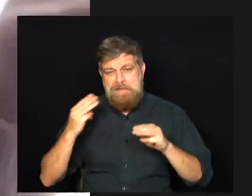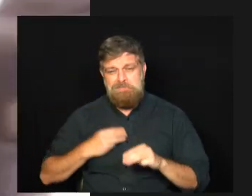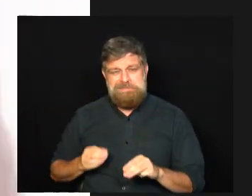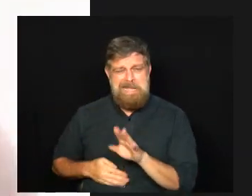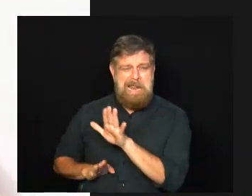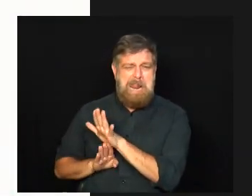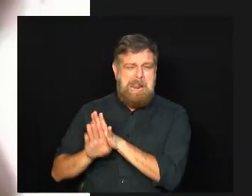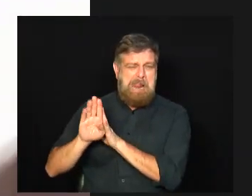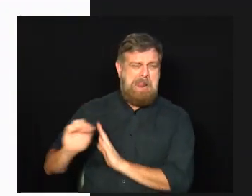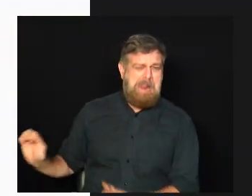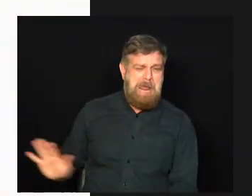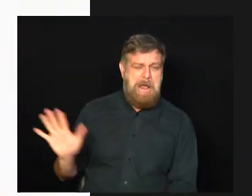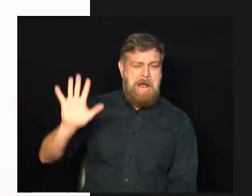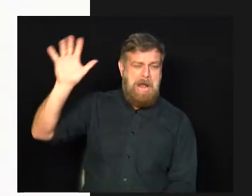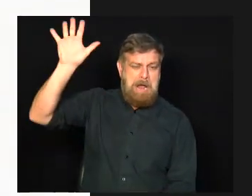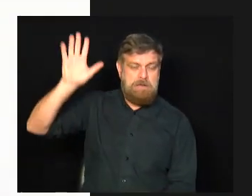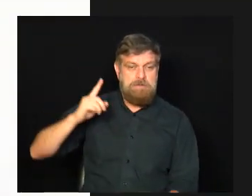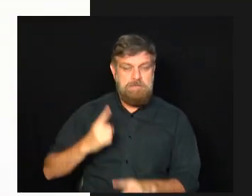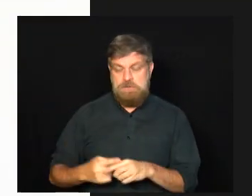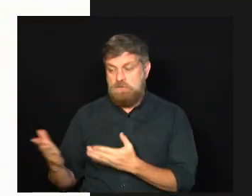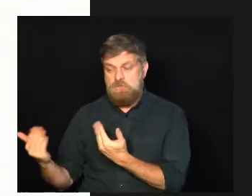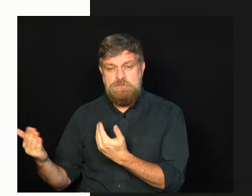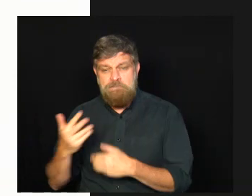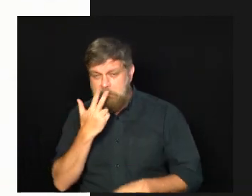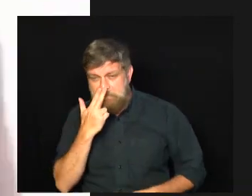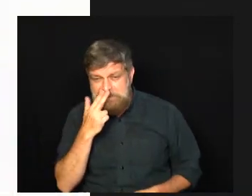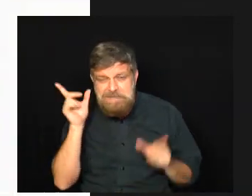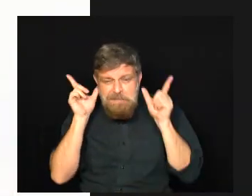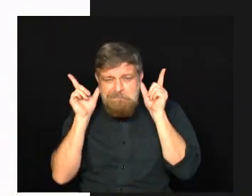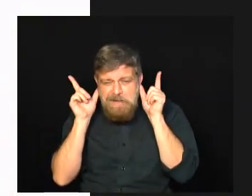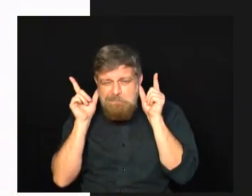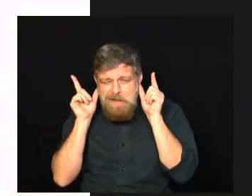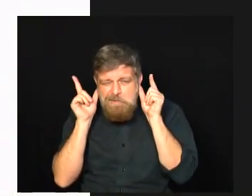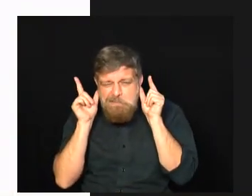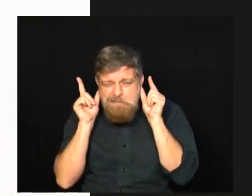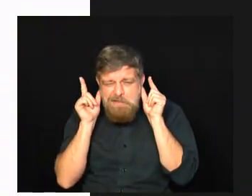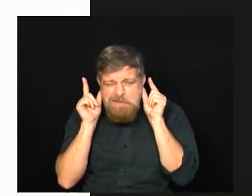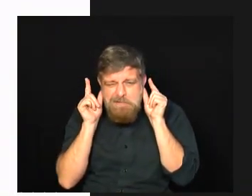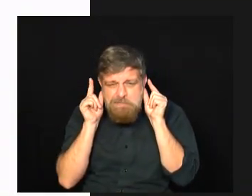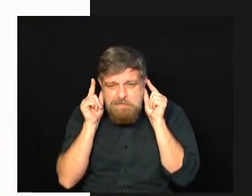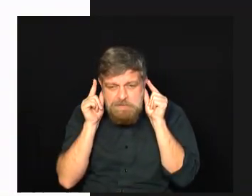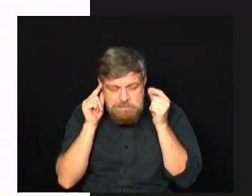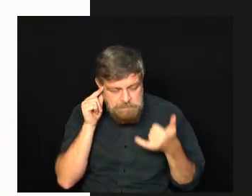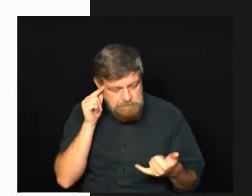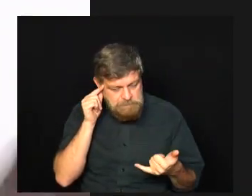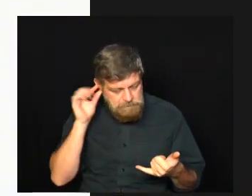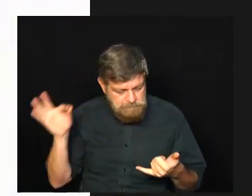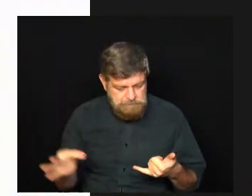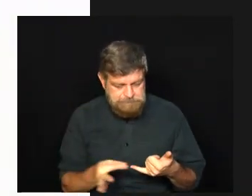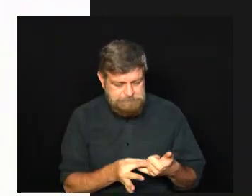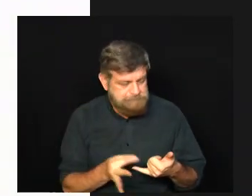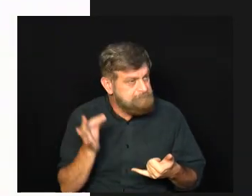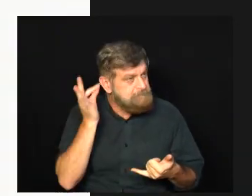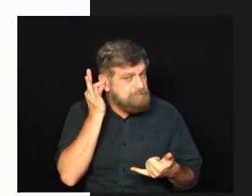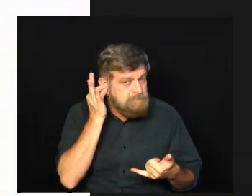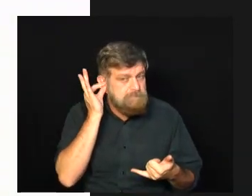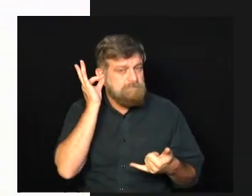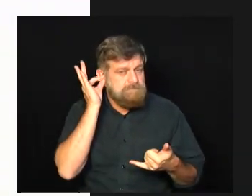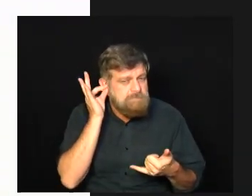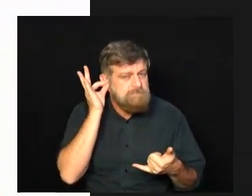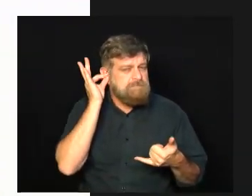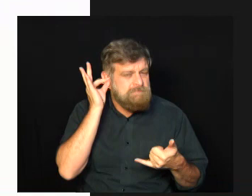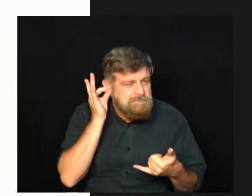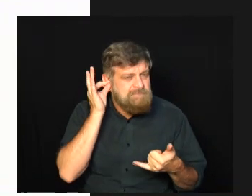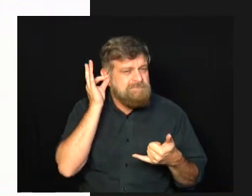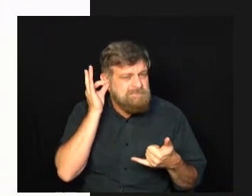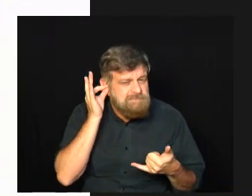Porque os jovens estão mais surdos. Porque o foninho de ouvido não exige